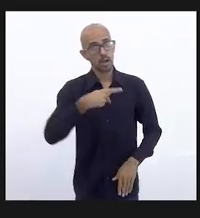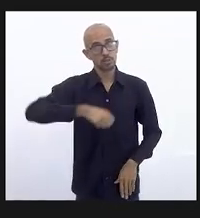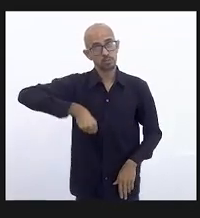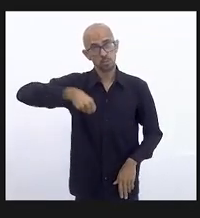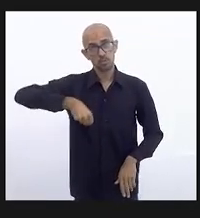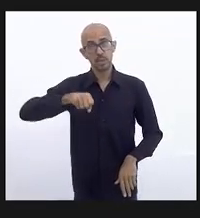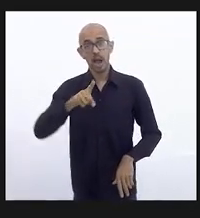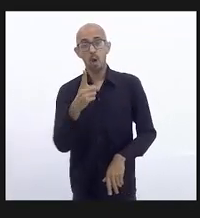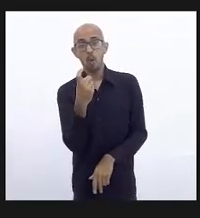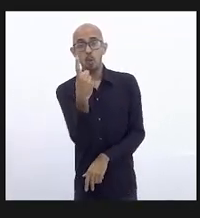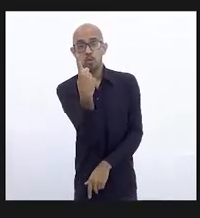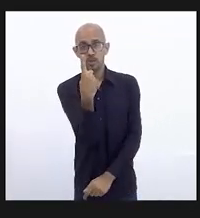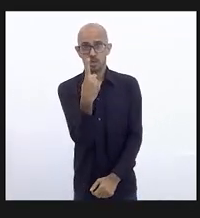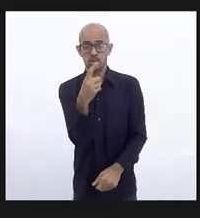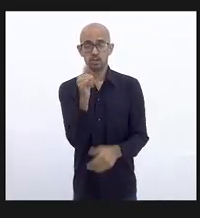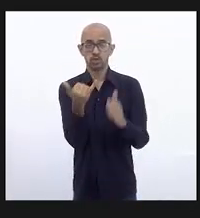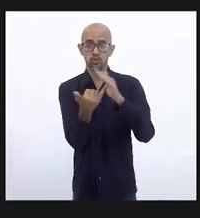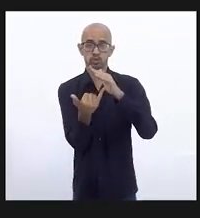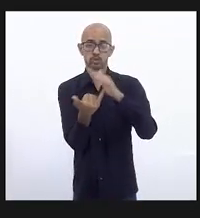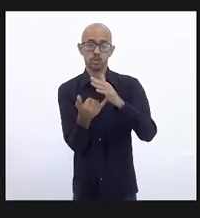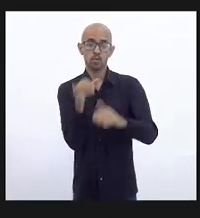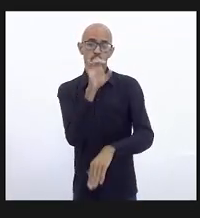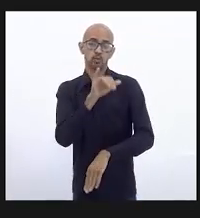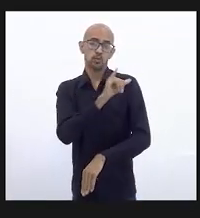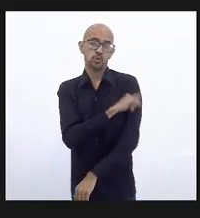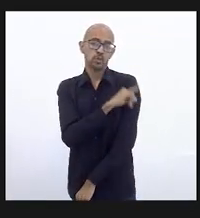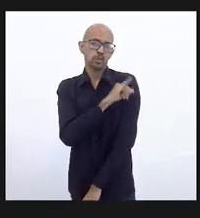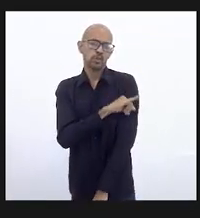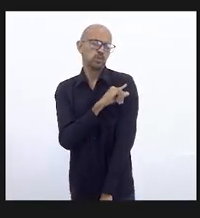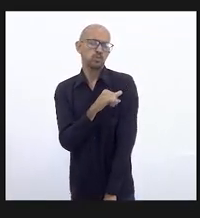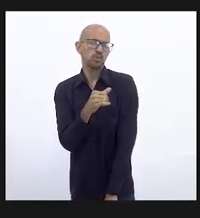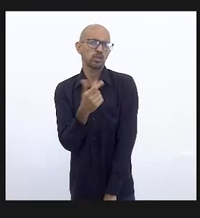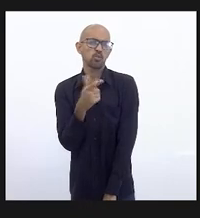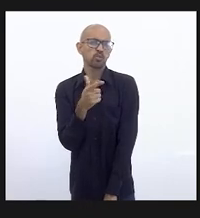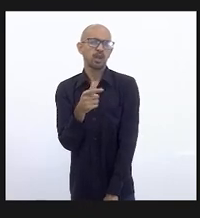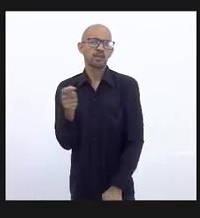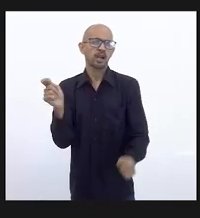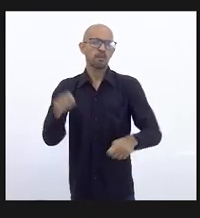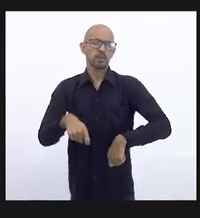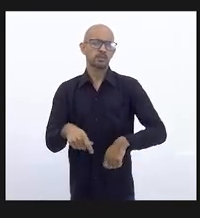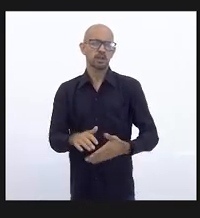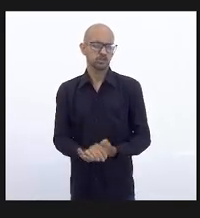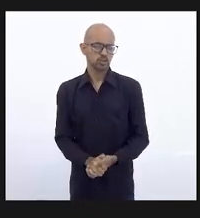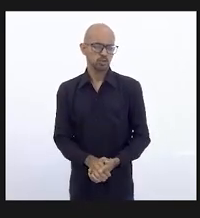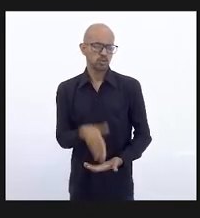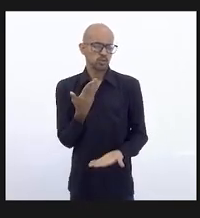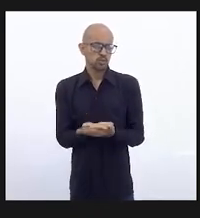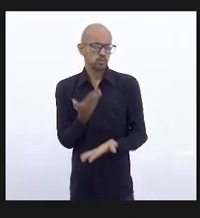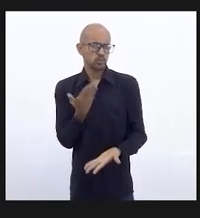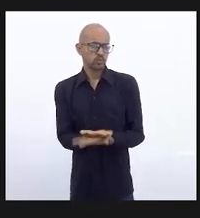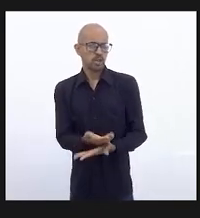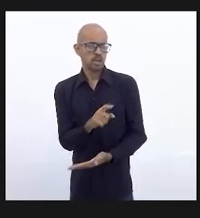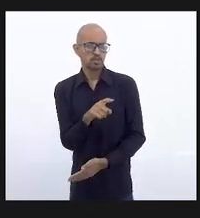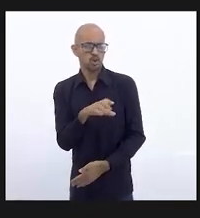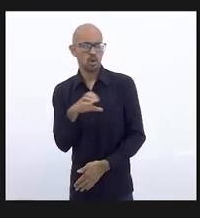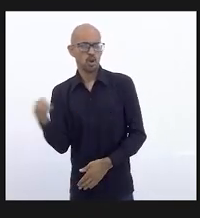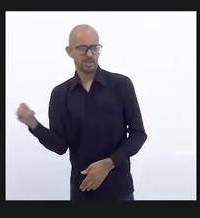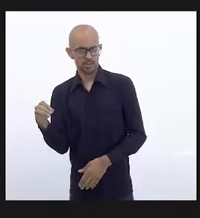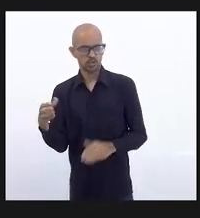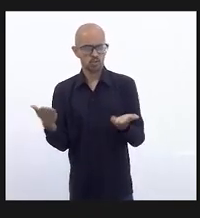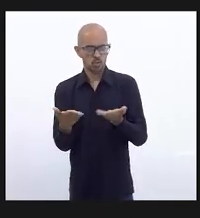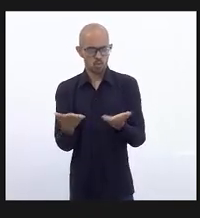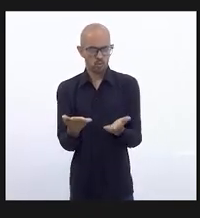de ensino superior do Rio de Janeiro que tem essa limitação, o que não é um detalhe. O estudante da Zona Oeste hoje, que estuda na